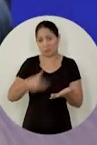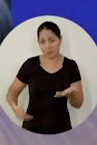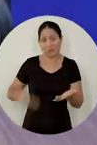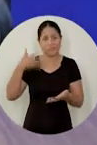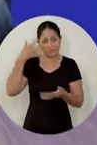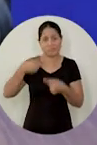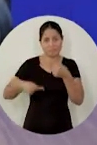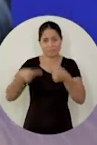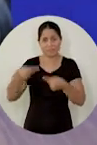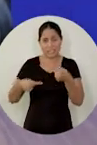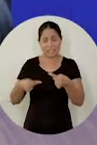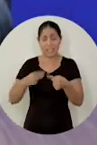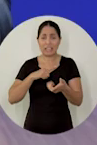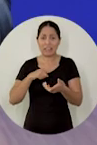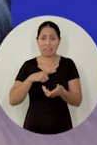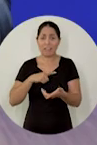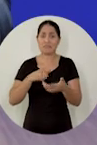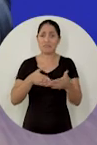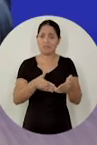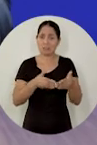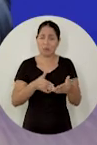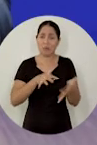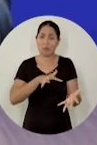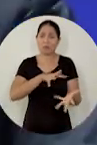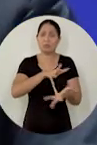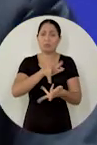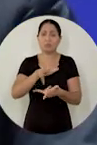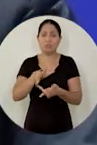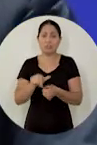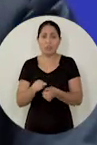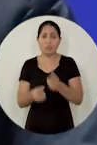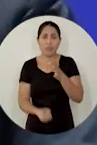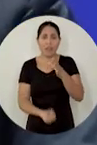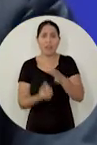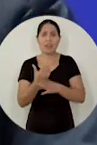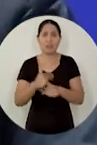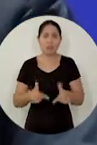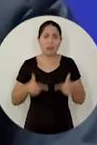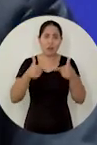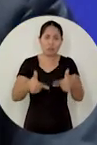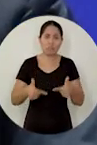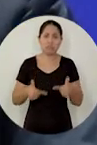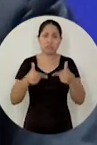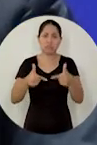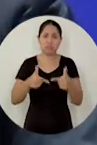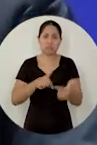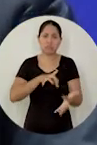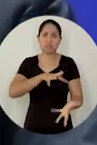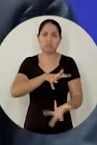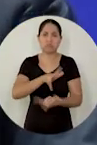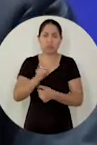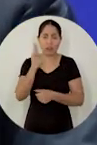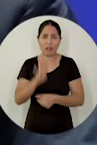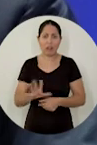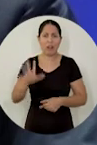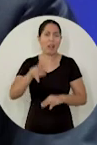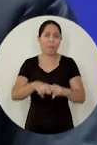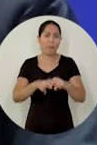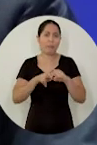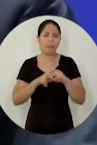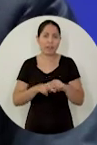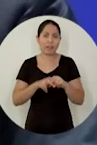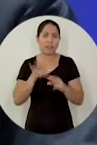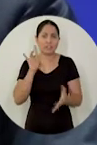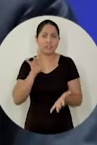o favorecimento contínuo da concentração fundiária. A origem da luta pela terra no Brasil está relacionada